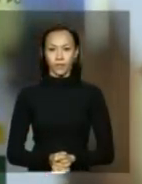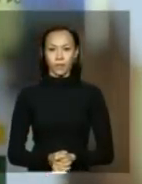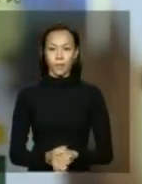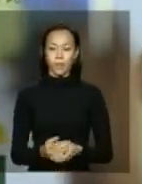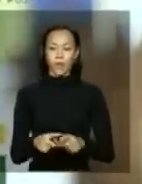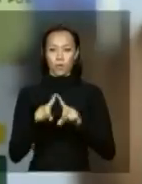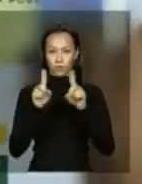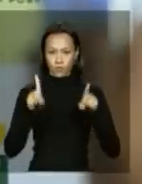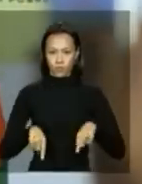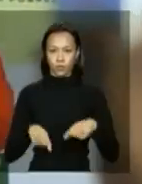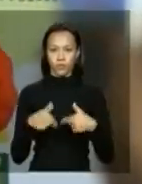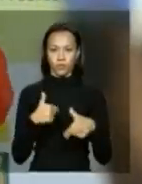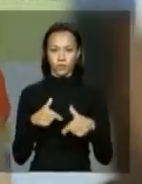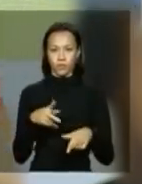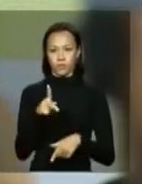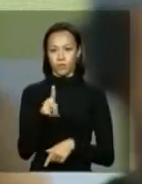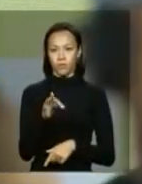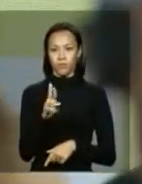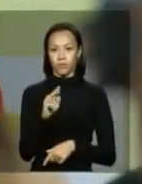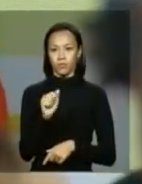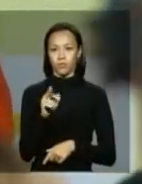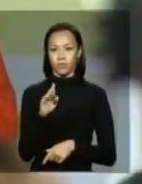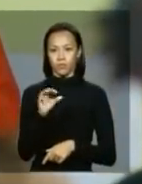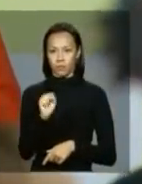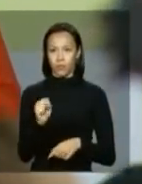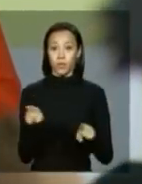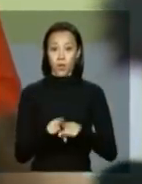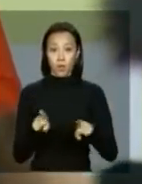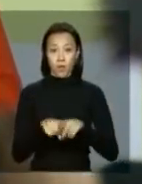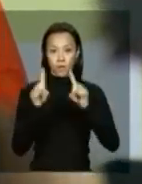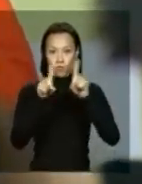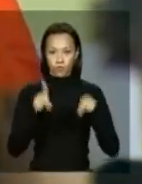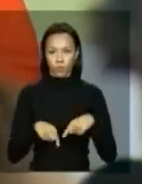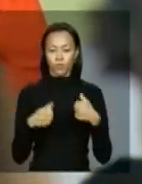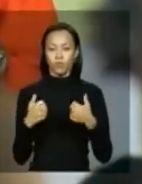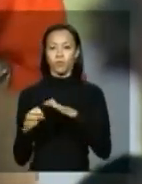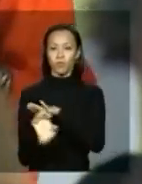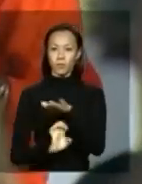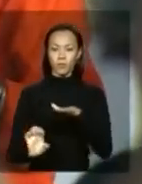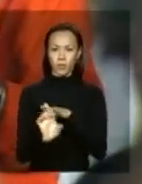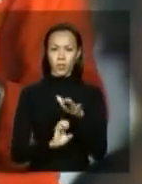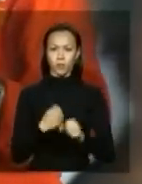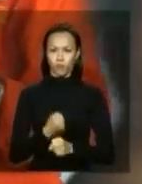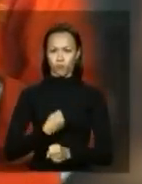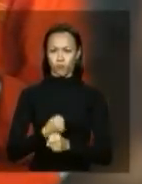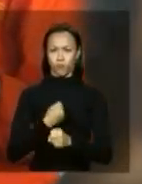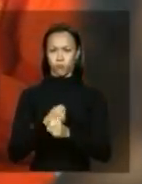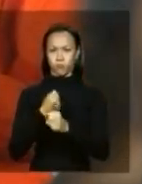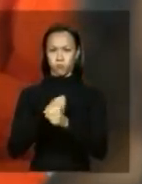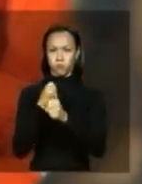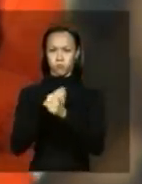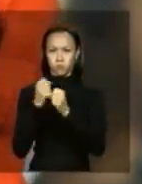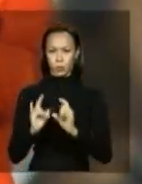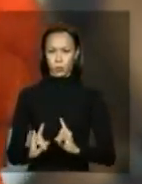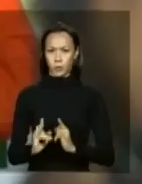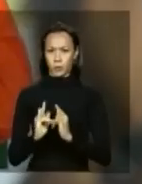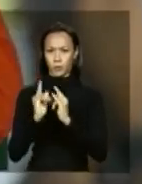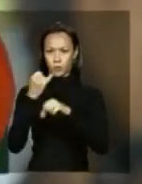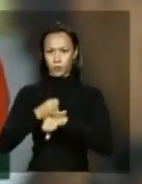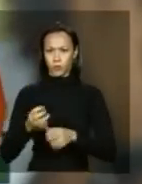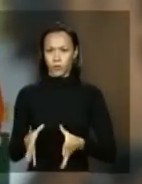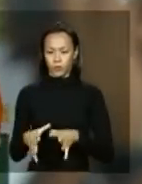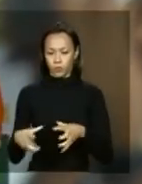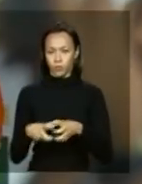Os funcionários da Petrobras, os funcionários das empresas que construíram essa plataforma.